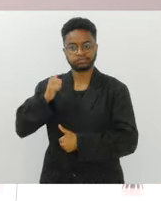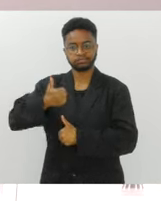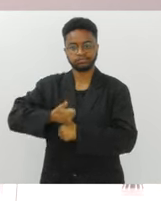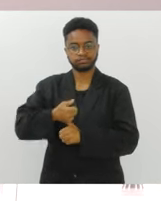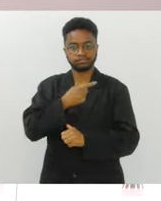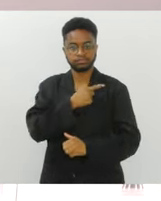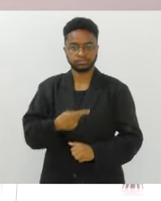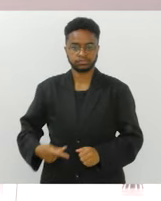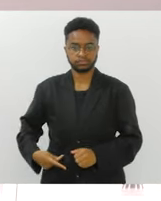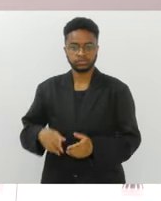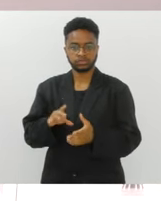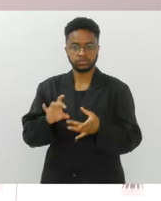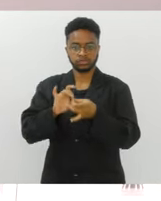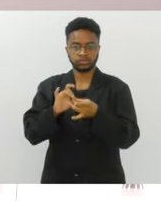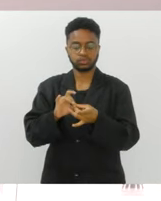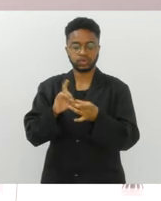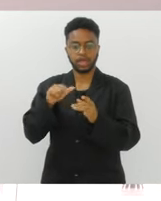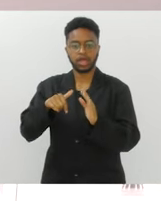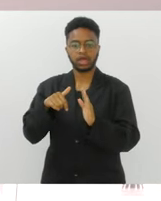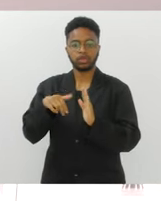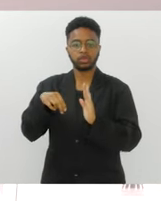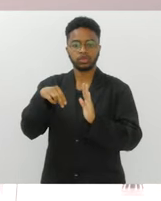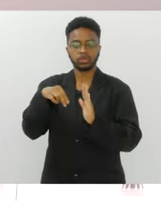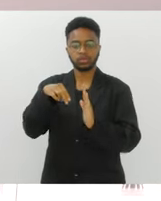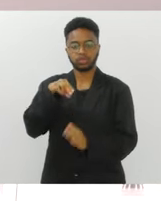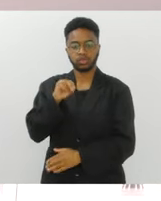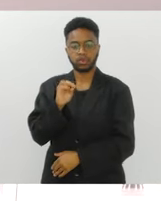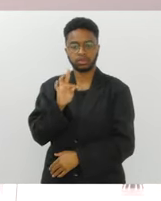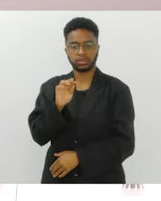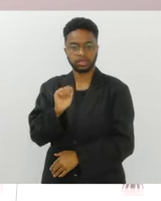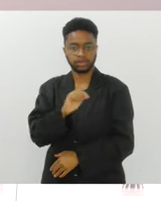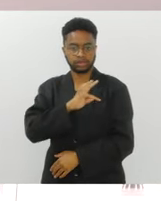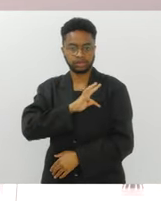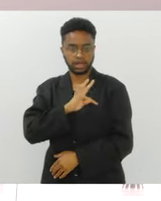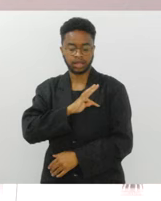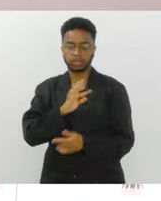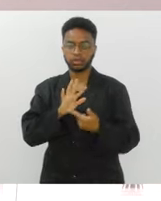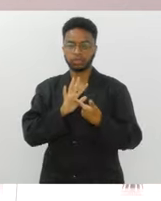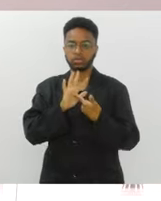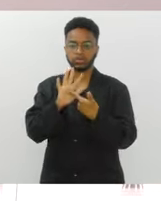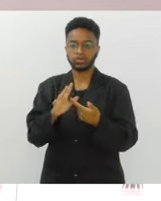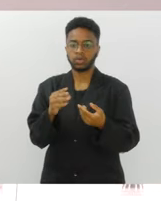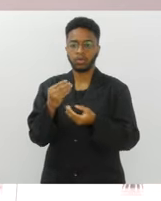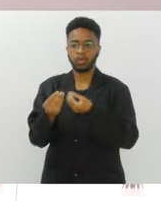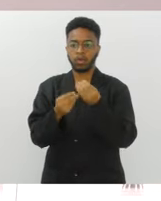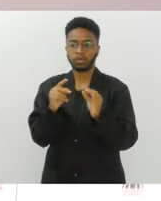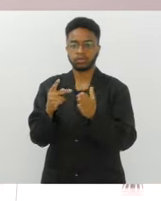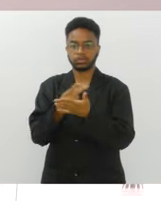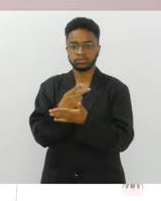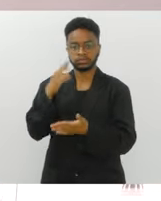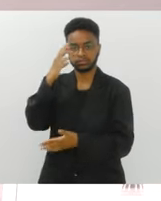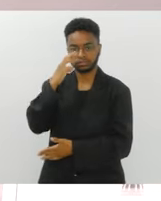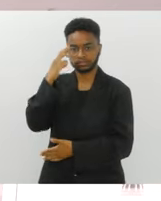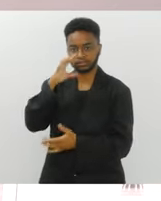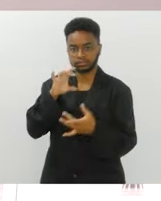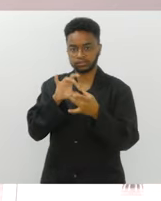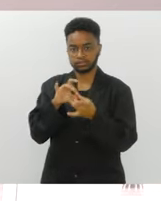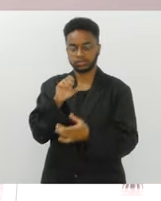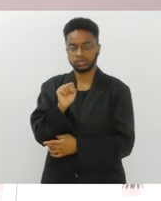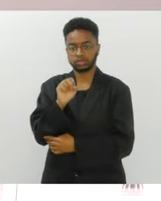da agência, que é uma nota técnica relativa a toda a fiscalização que tem sido feita pela agência na Supervia,